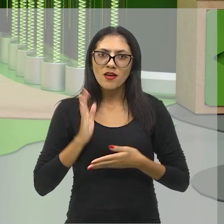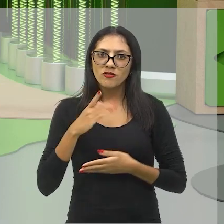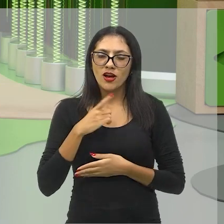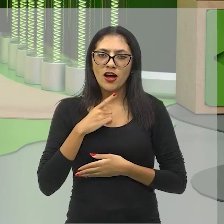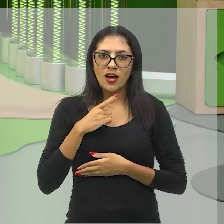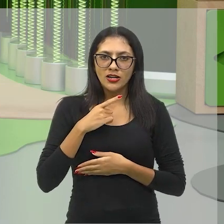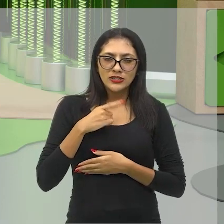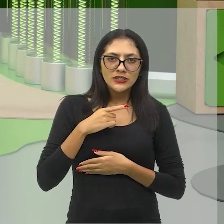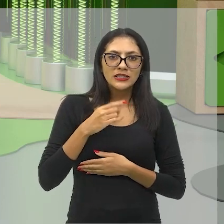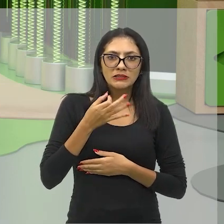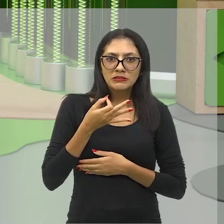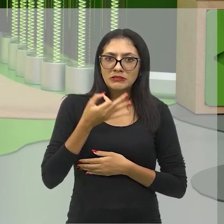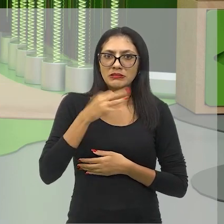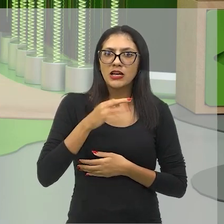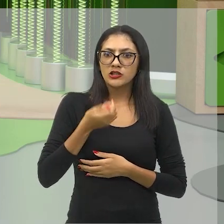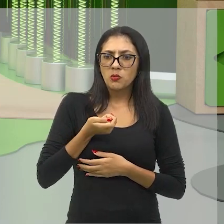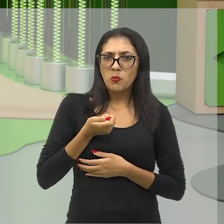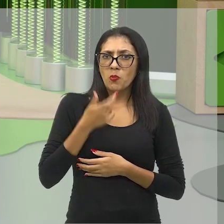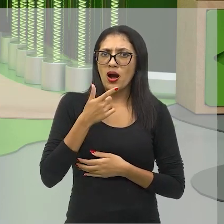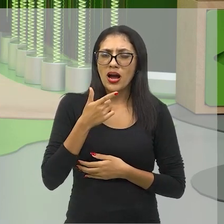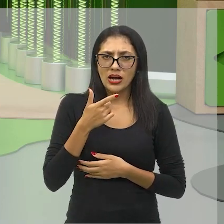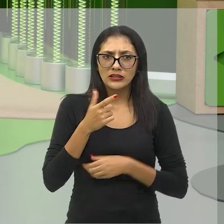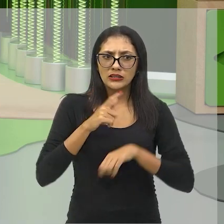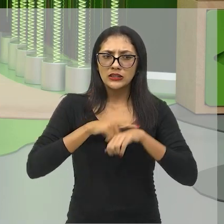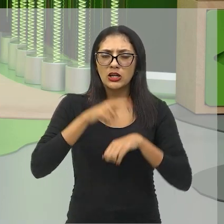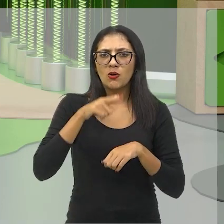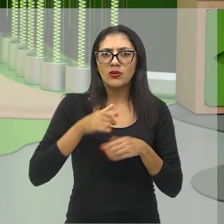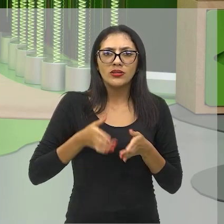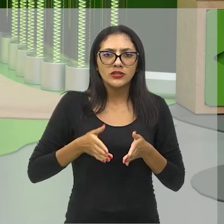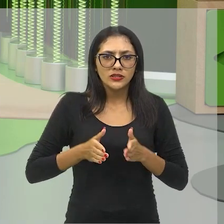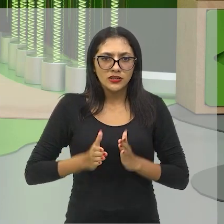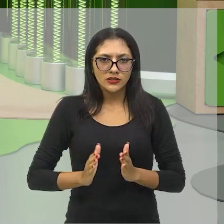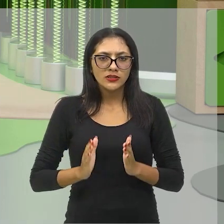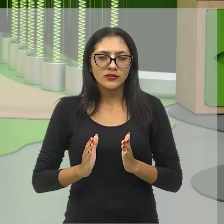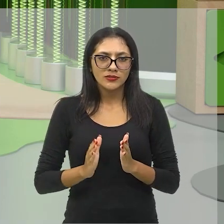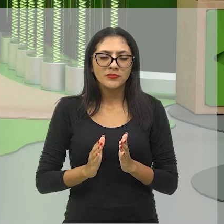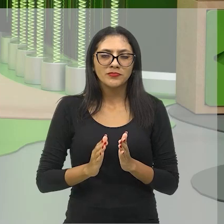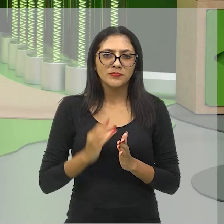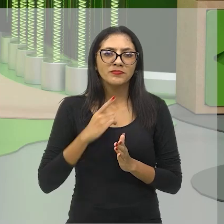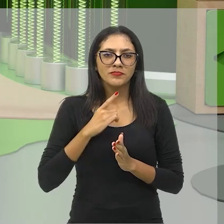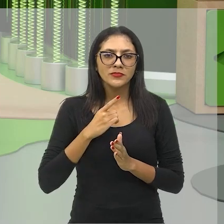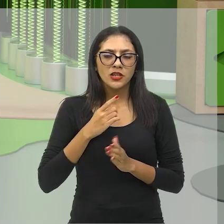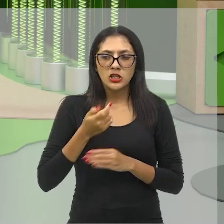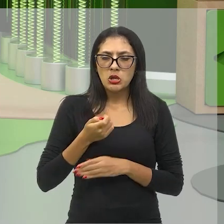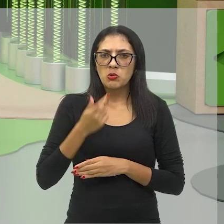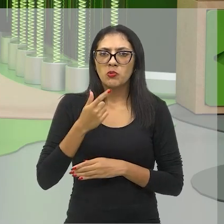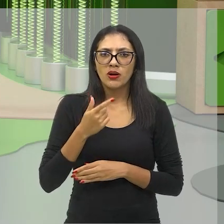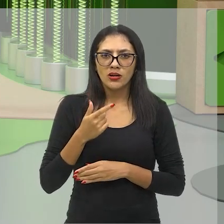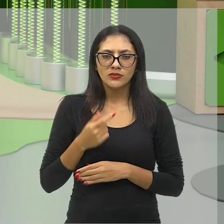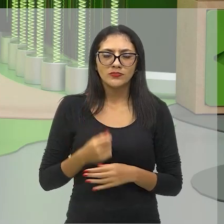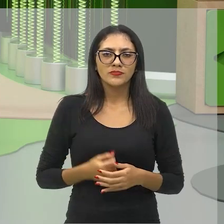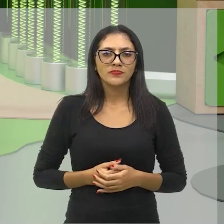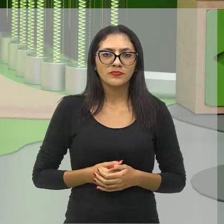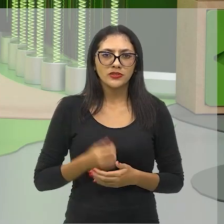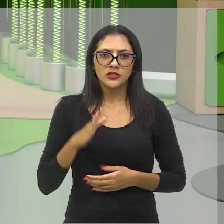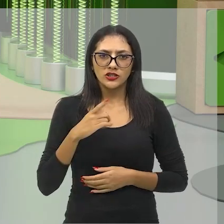posição próxima ali do parto, né? Já está encaixado, né, como as pessoas costumam falar popularmente, né? Ele